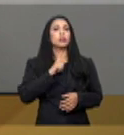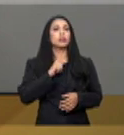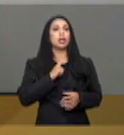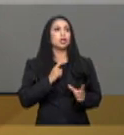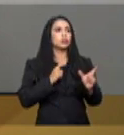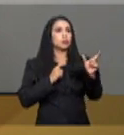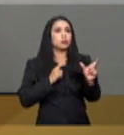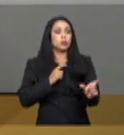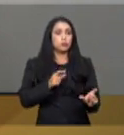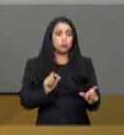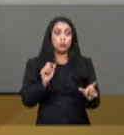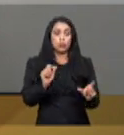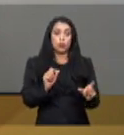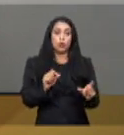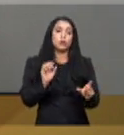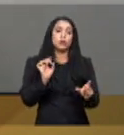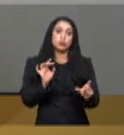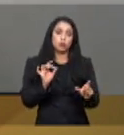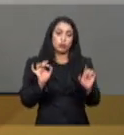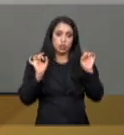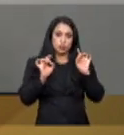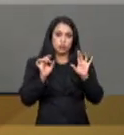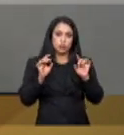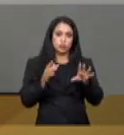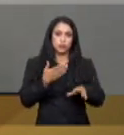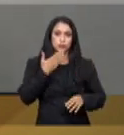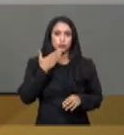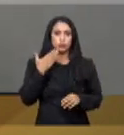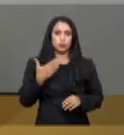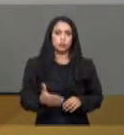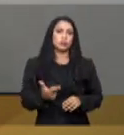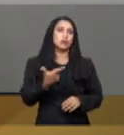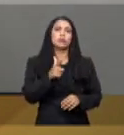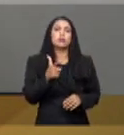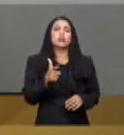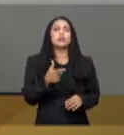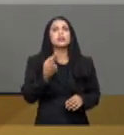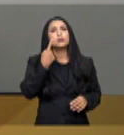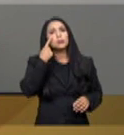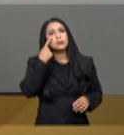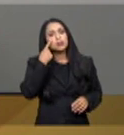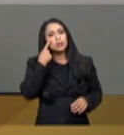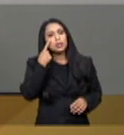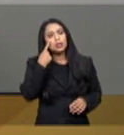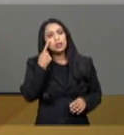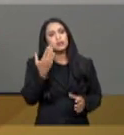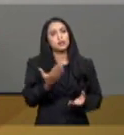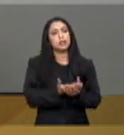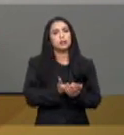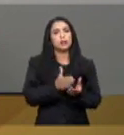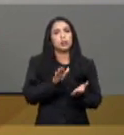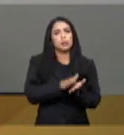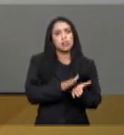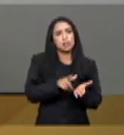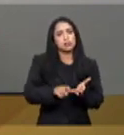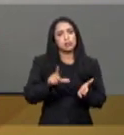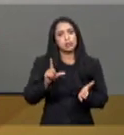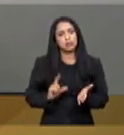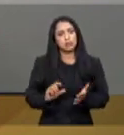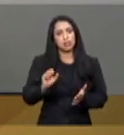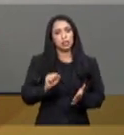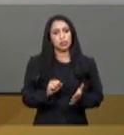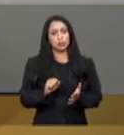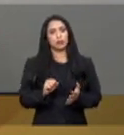partes. Especificamente sobre o alegado, a dizer, não ter sido observado precedente deste Supremo sobre a inclusão